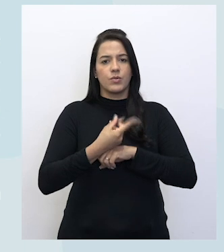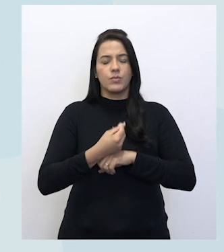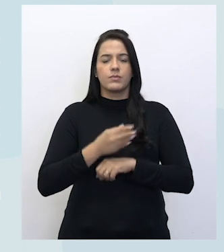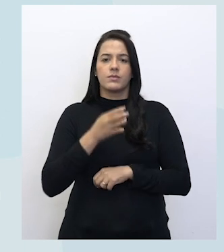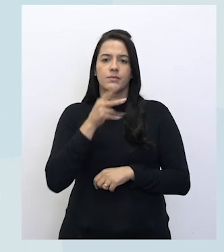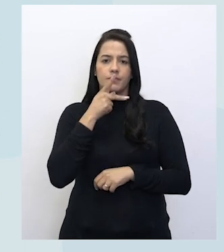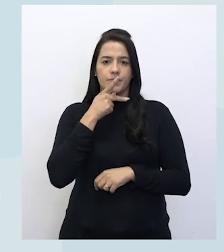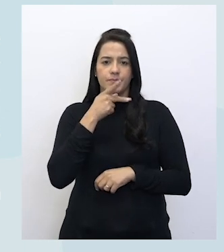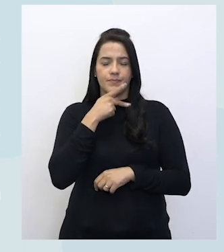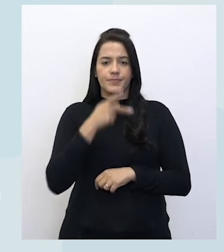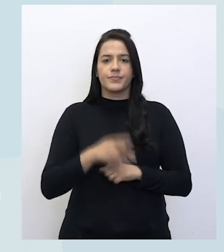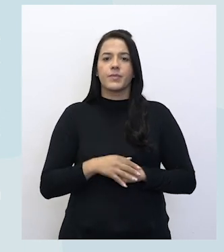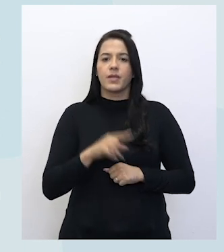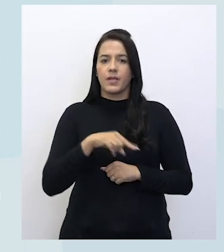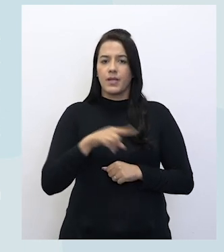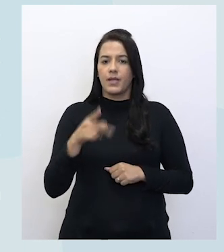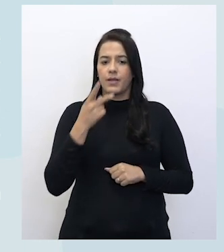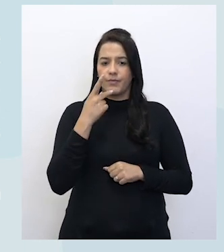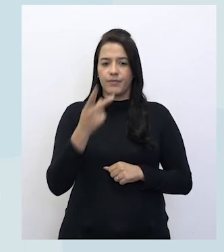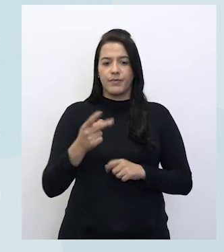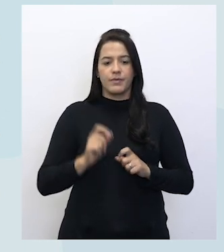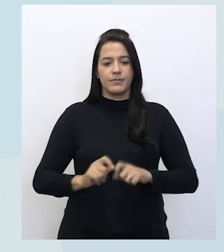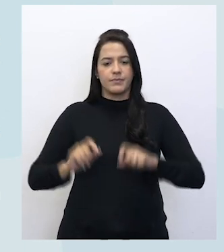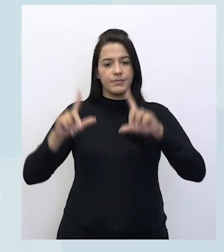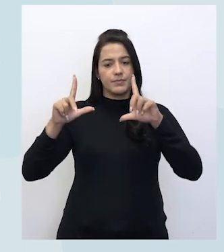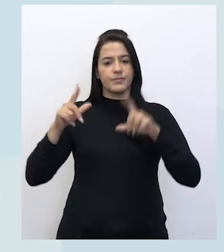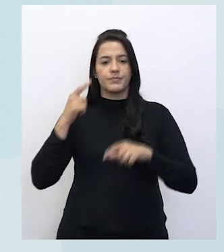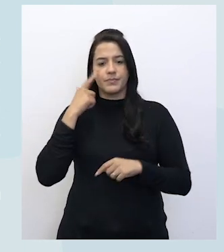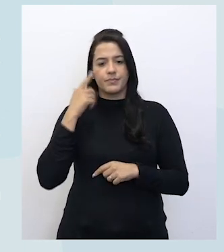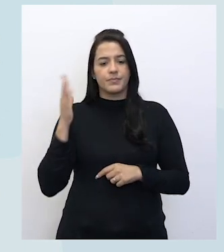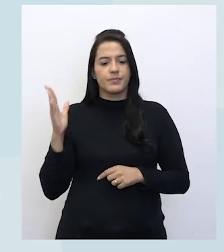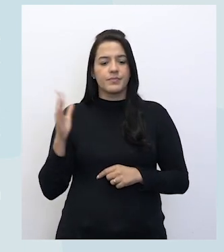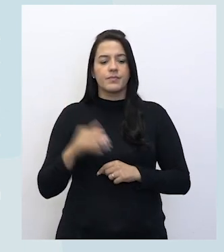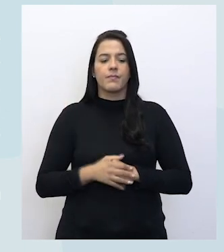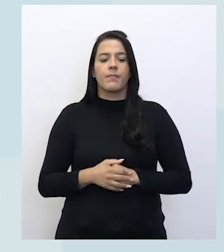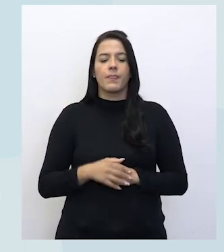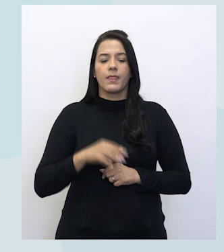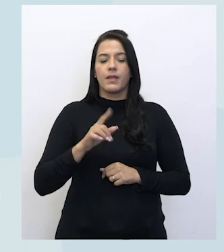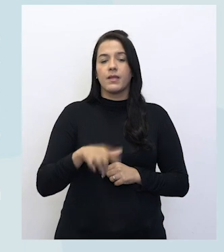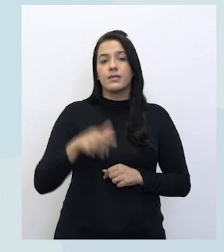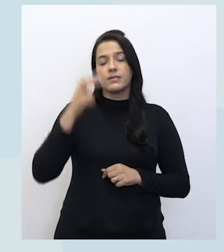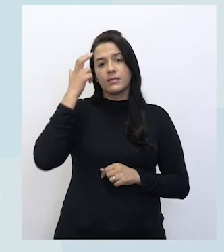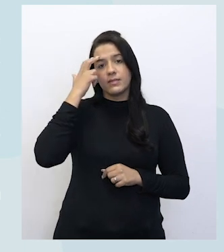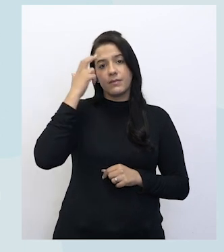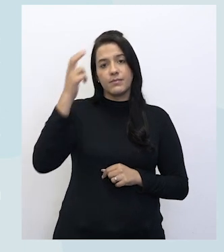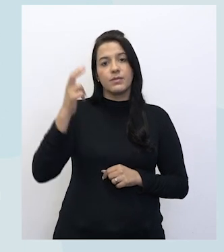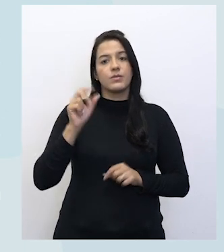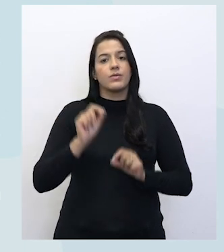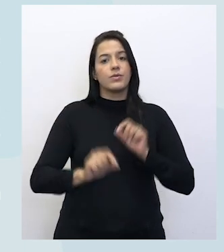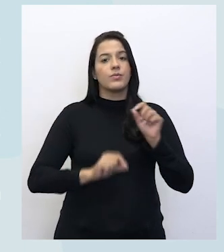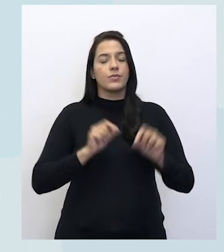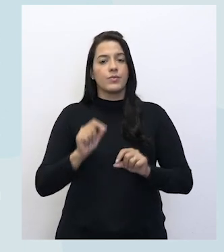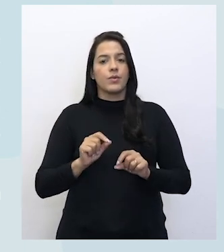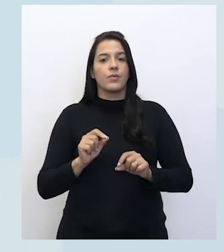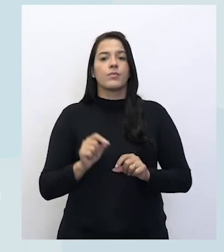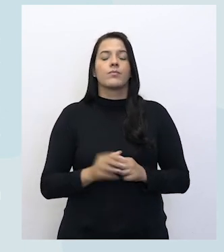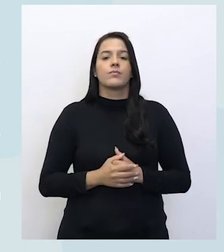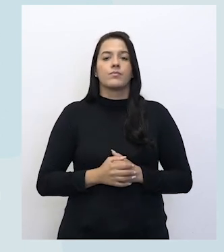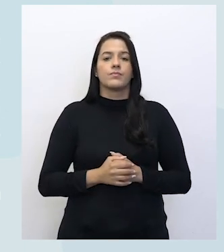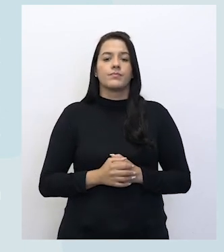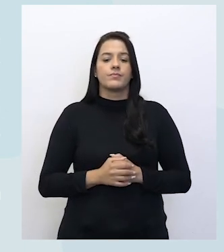segundo Platão em Um Banquete, aparece no slide para vocês, a sabedoria ela é uma